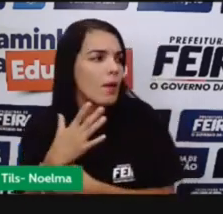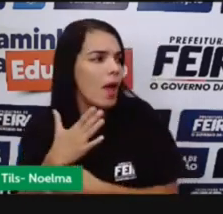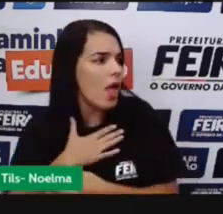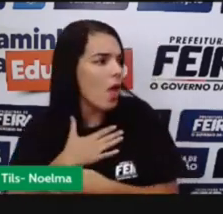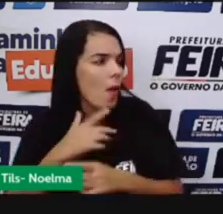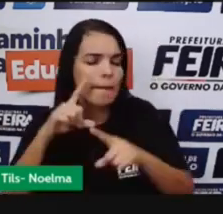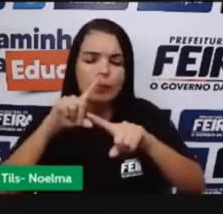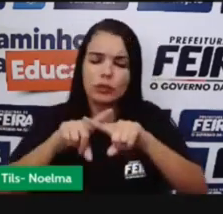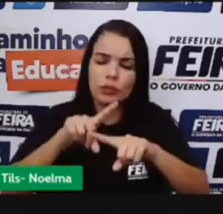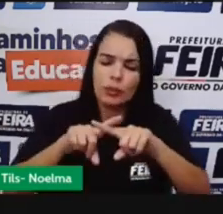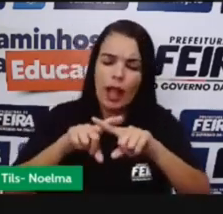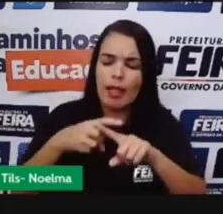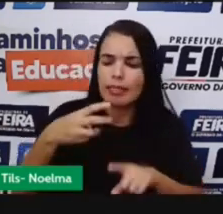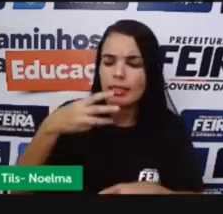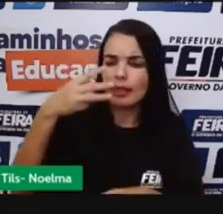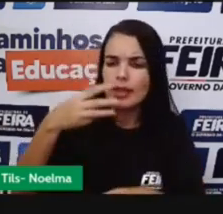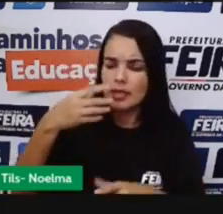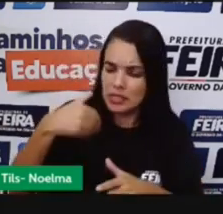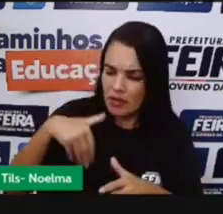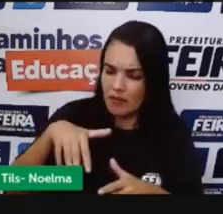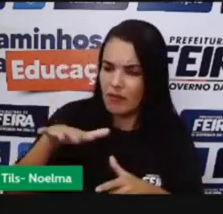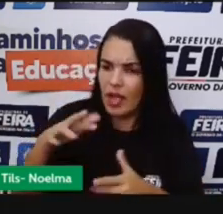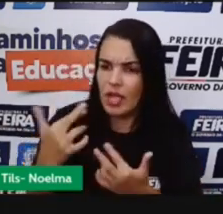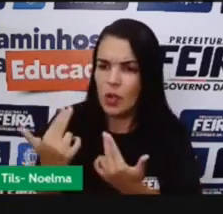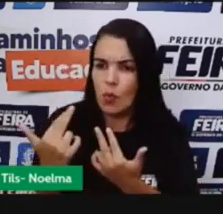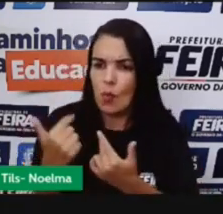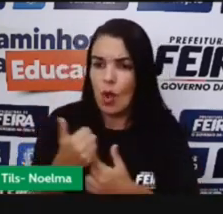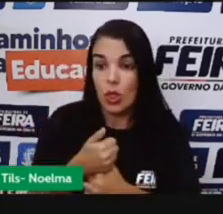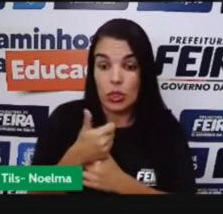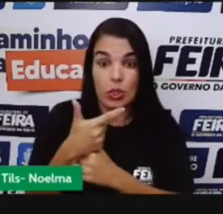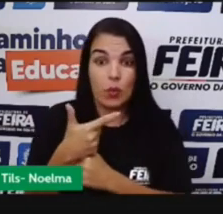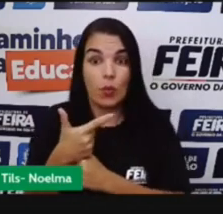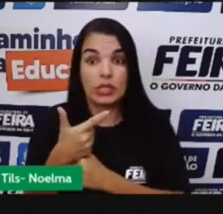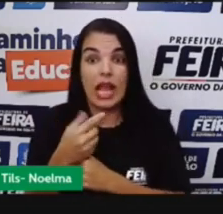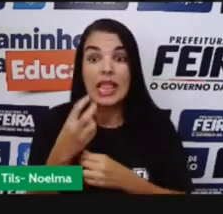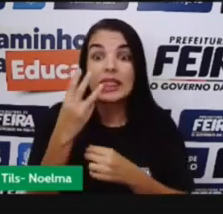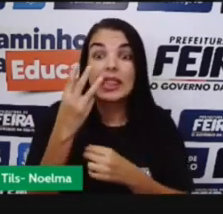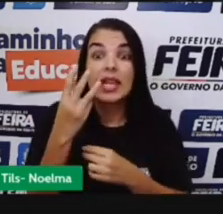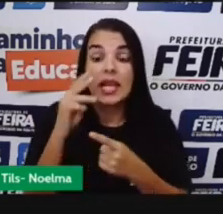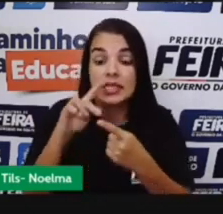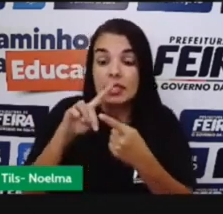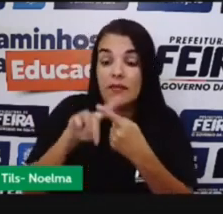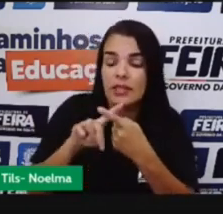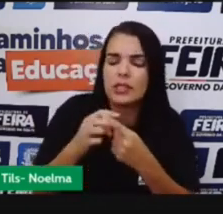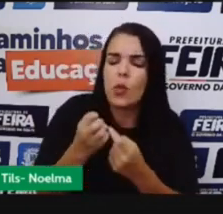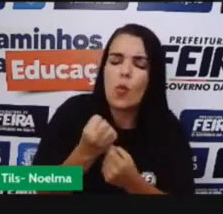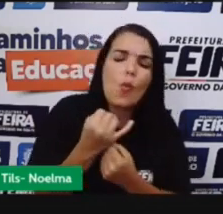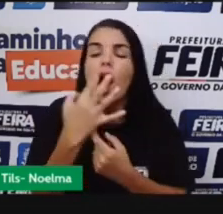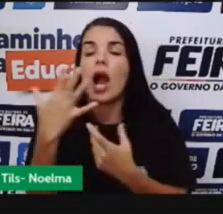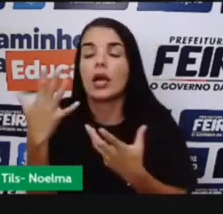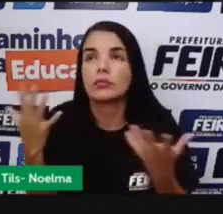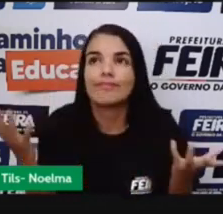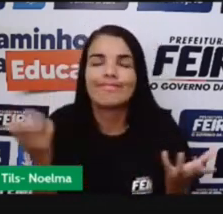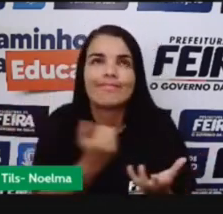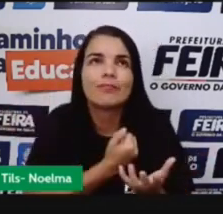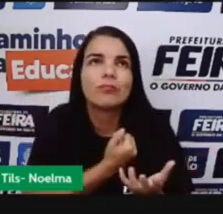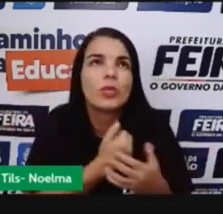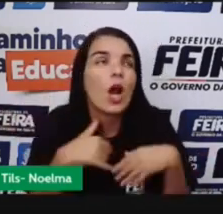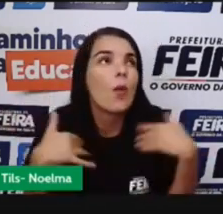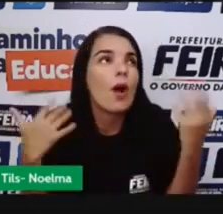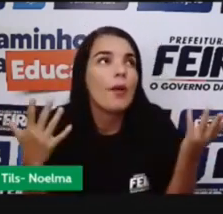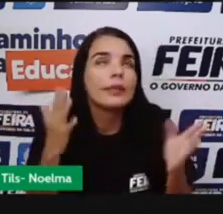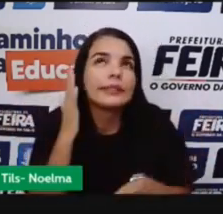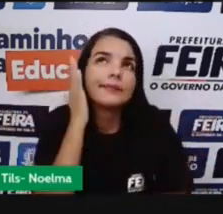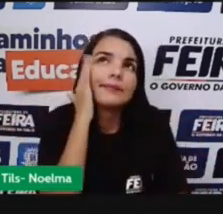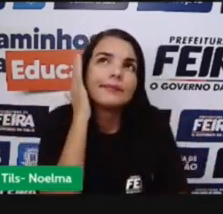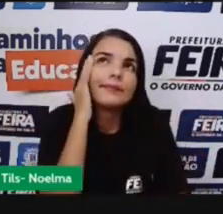por 3 vai ser igual a 12? 3 vezes quanto que é igual a 12? Ah, eu sei que 3 vezes 3